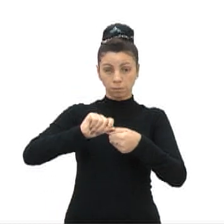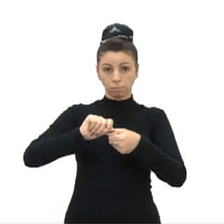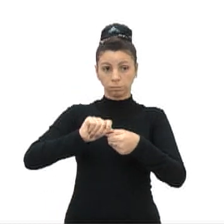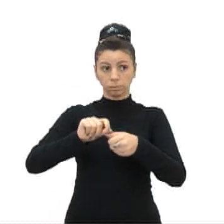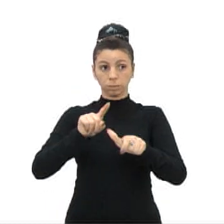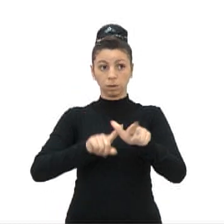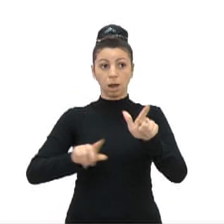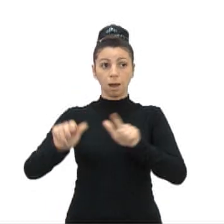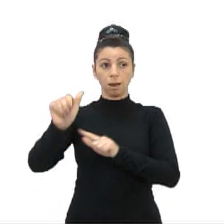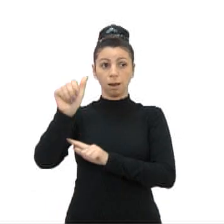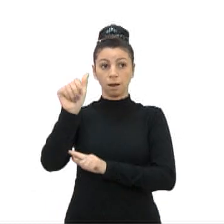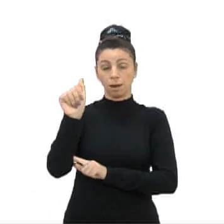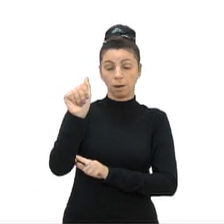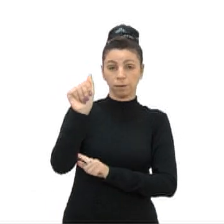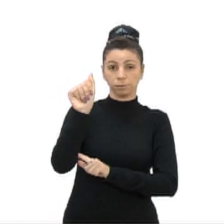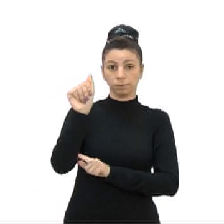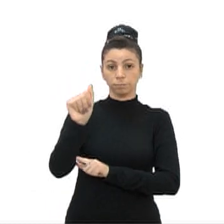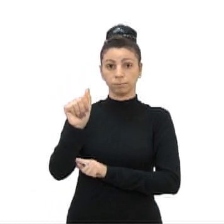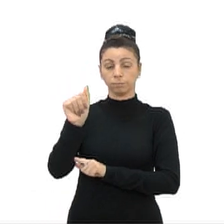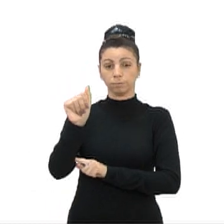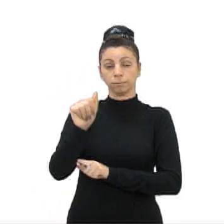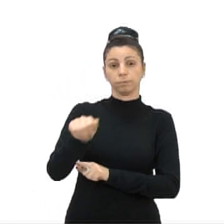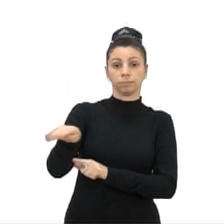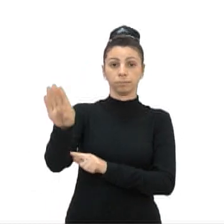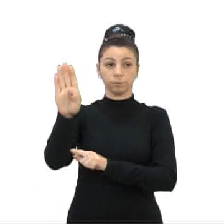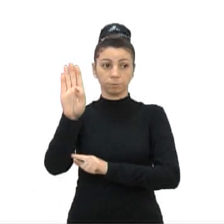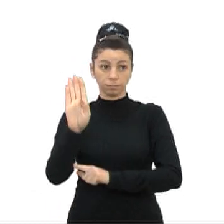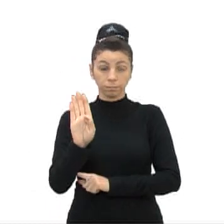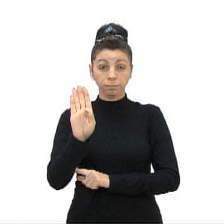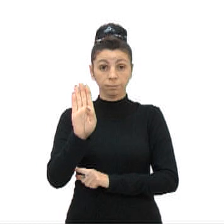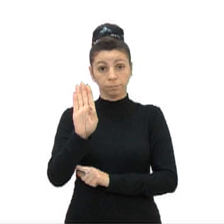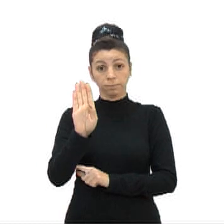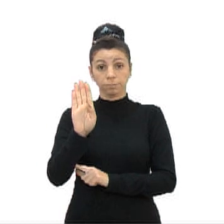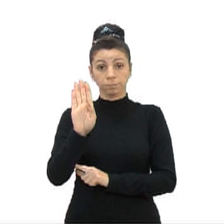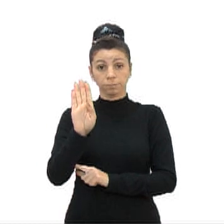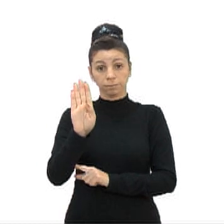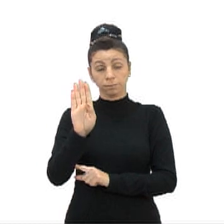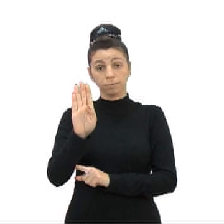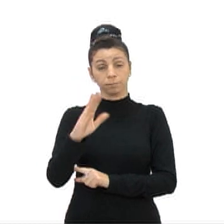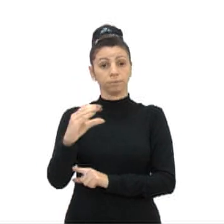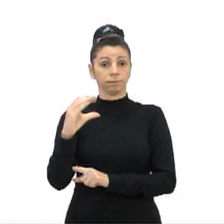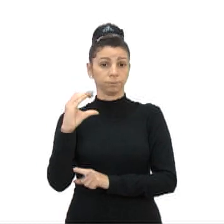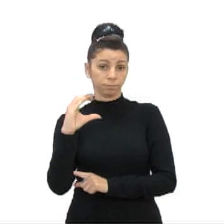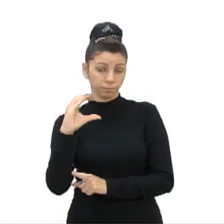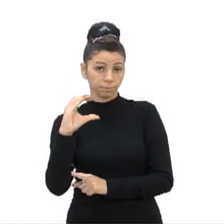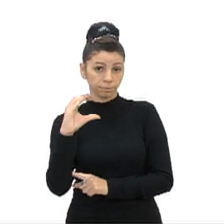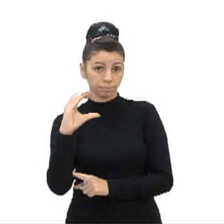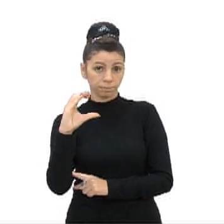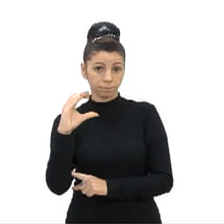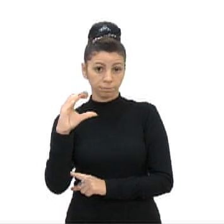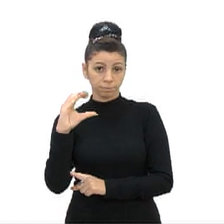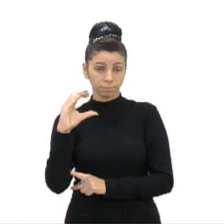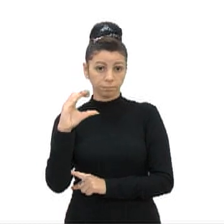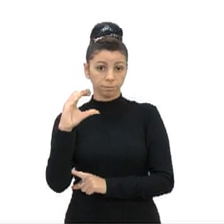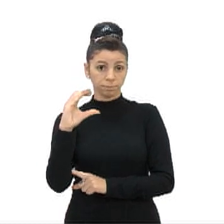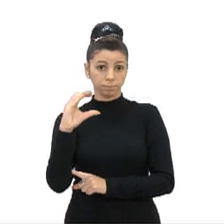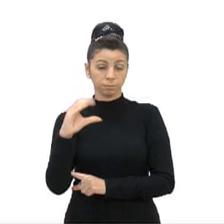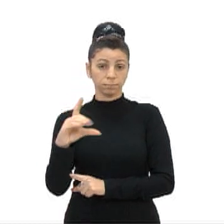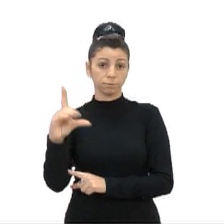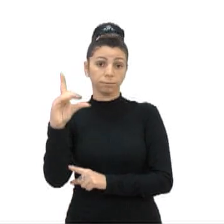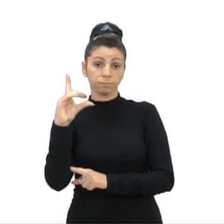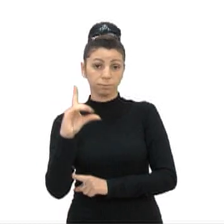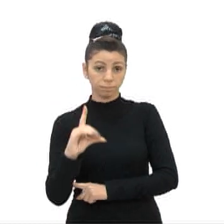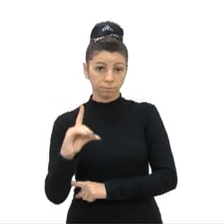A. Fazem 2 meses? B. Faz 2 meses? C. Fizeram 2 meses? Ou